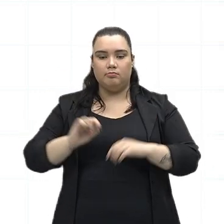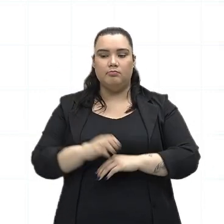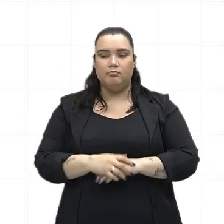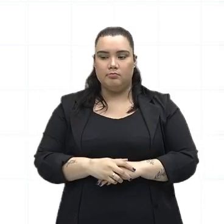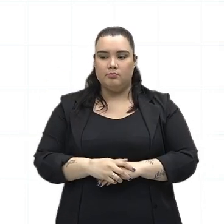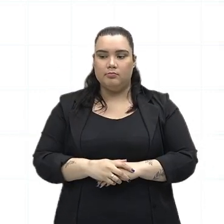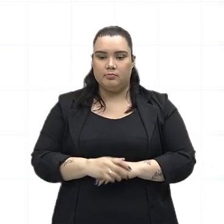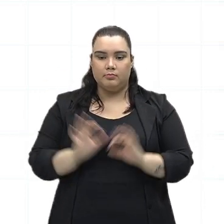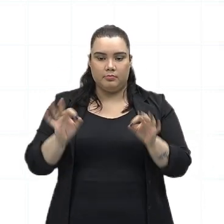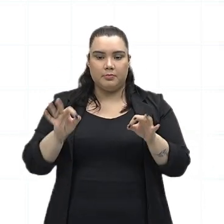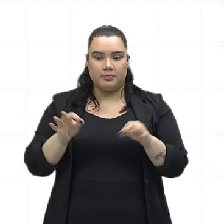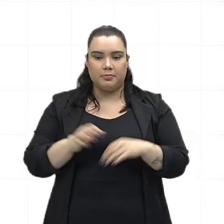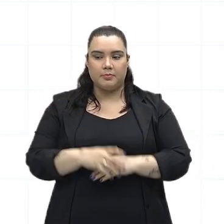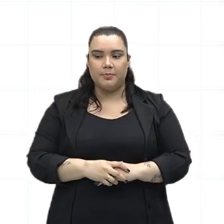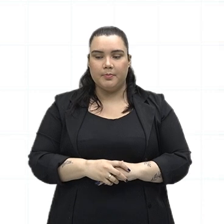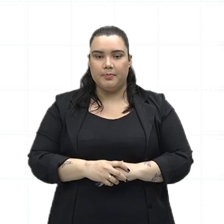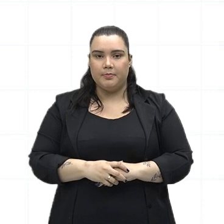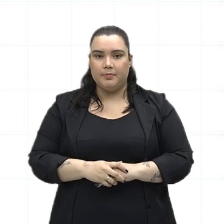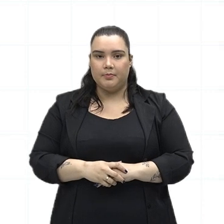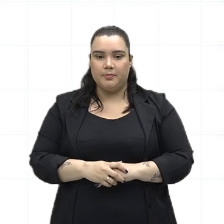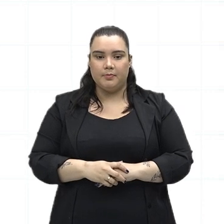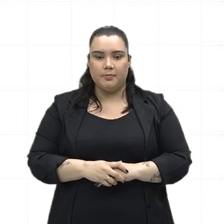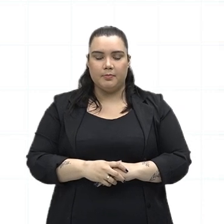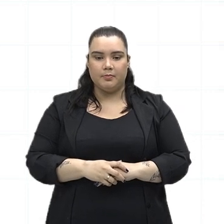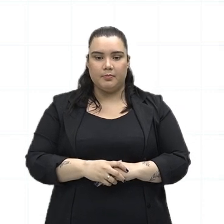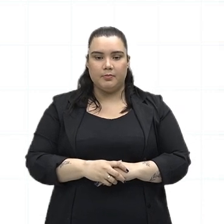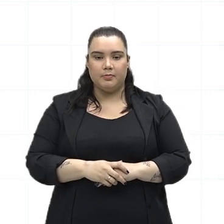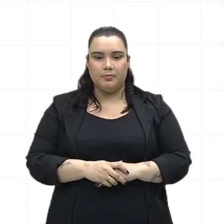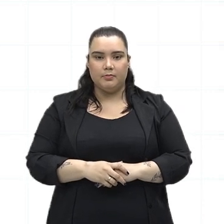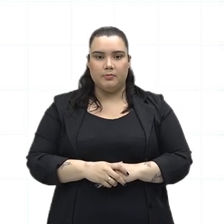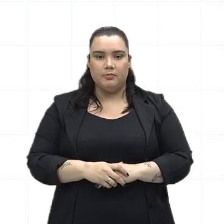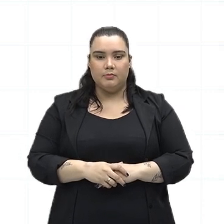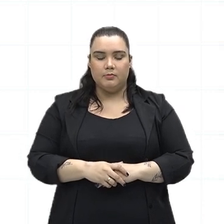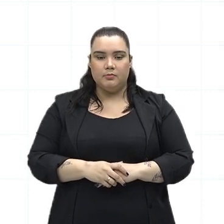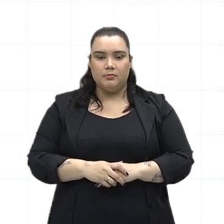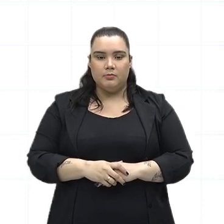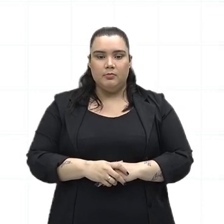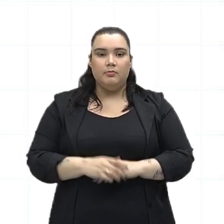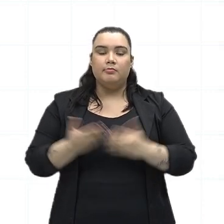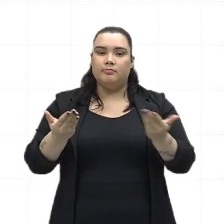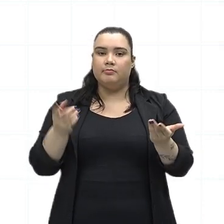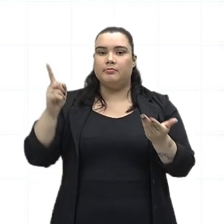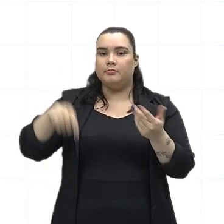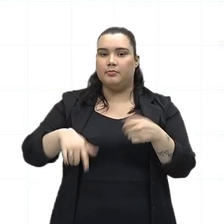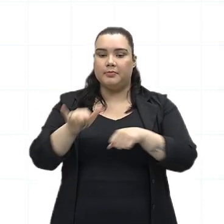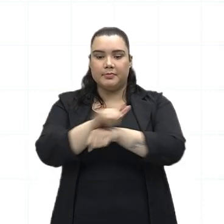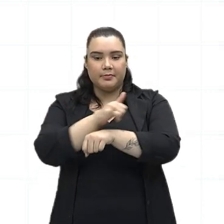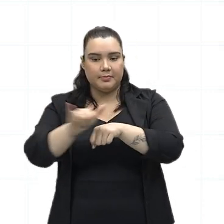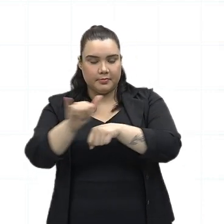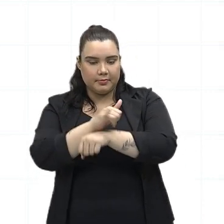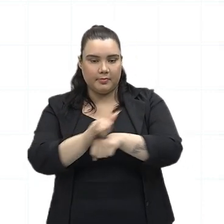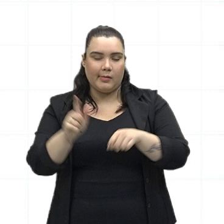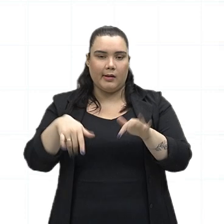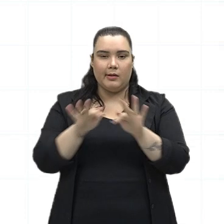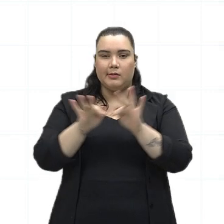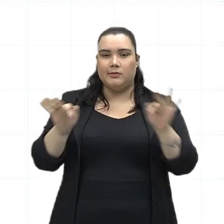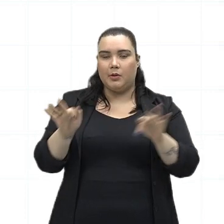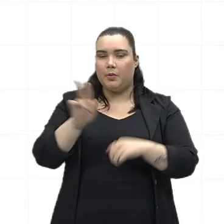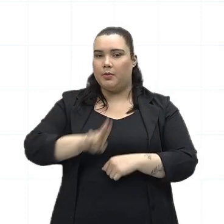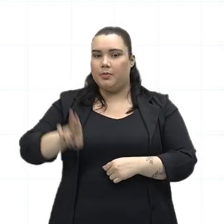sublinhada, certo? Então, ela é uma estratégia que é muito simples de